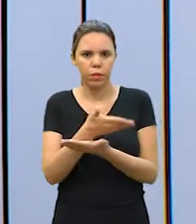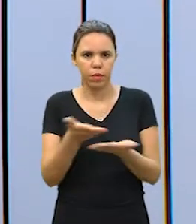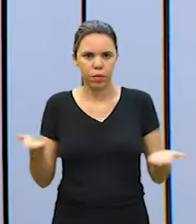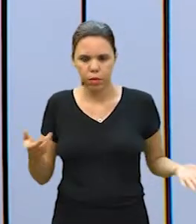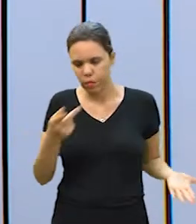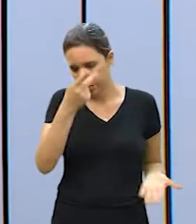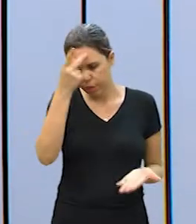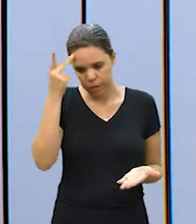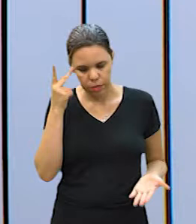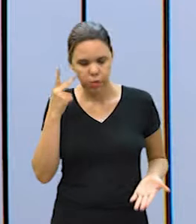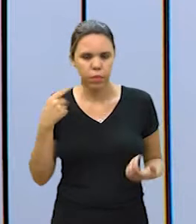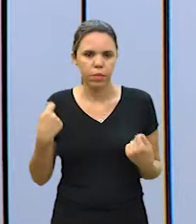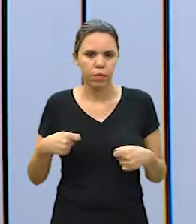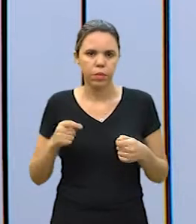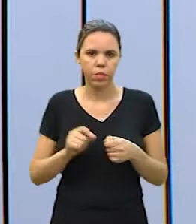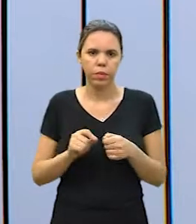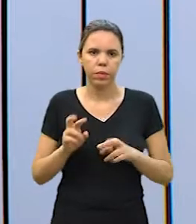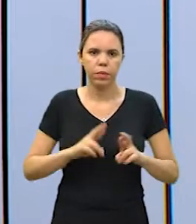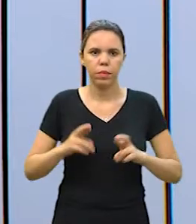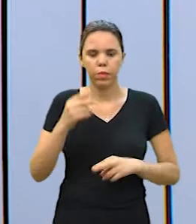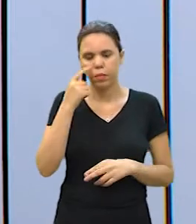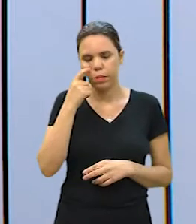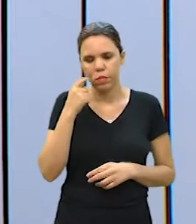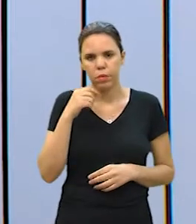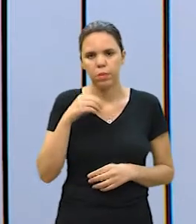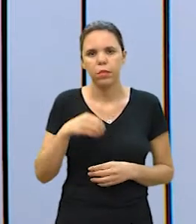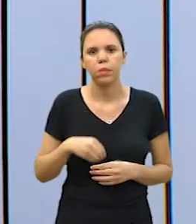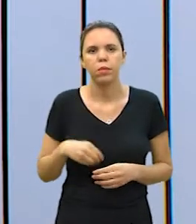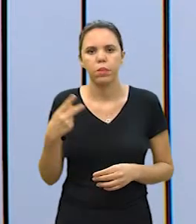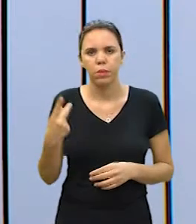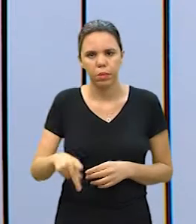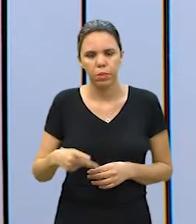mulheres, dessas pessoas que precisam fazer exames dentro